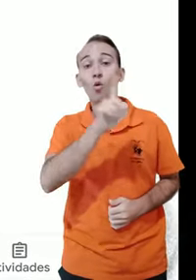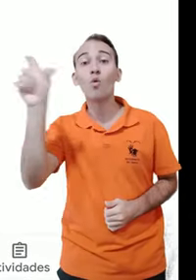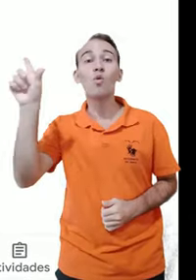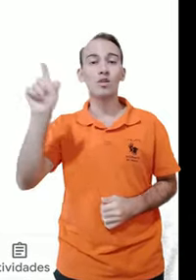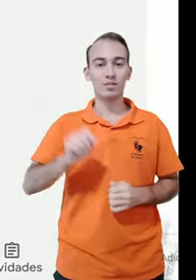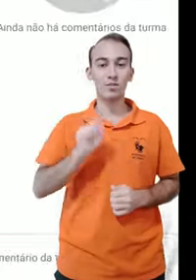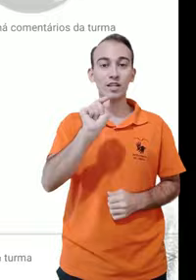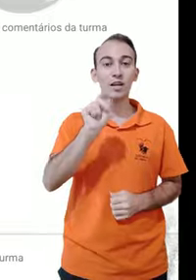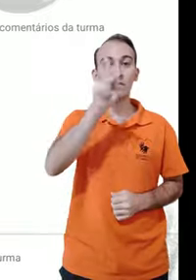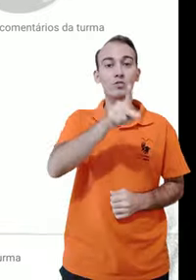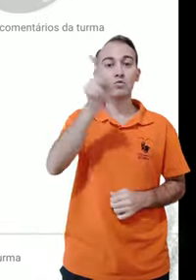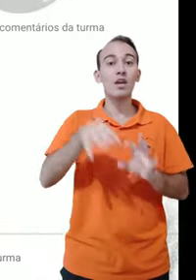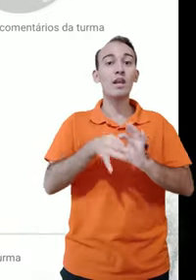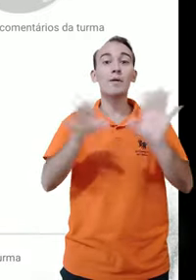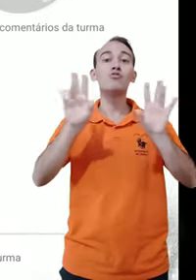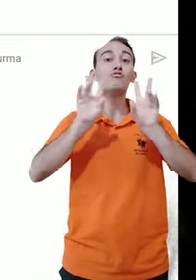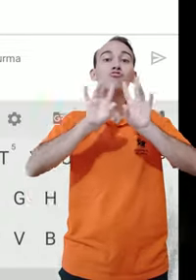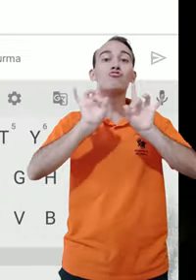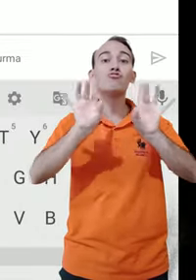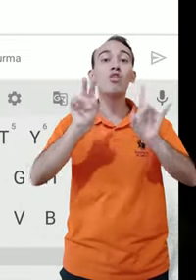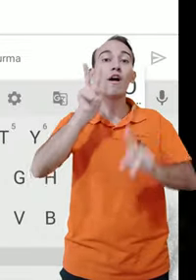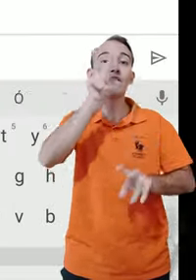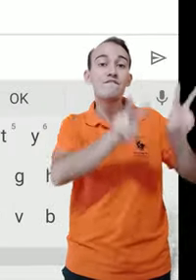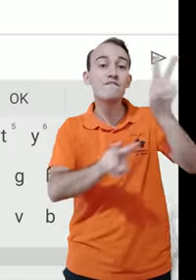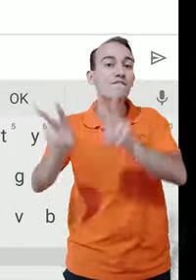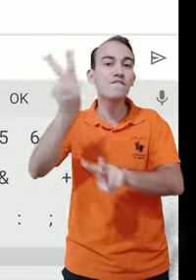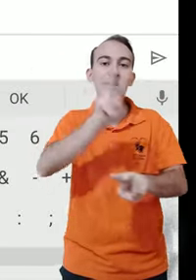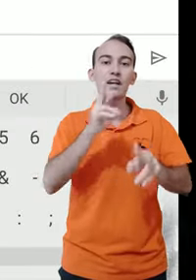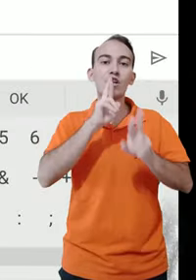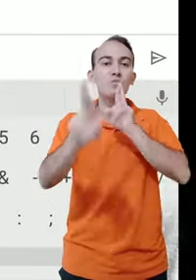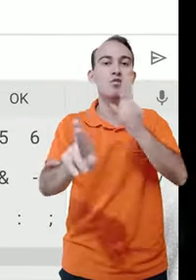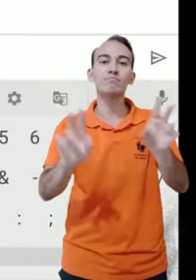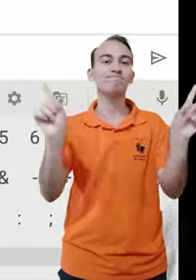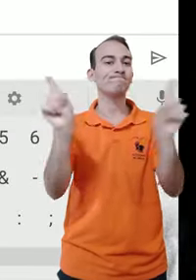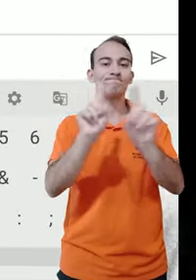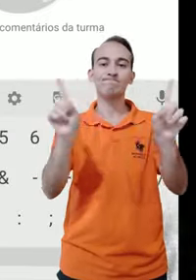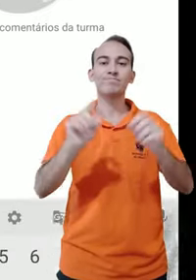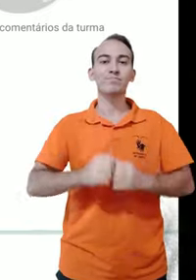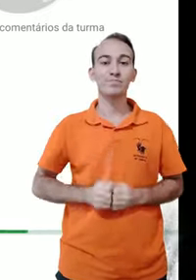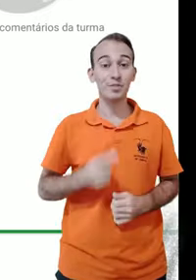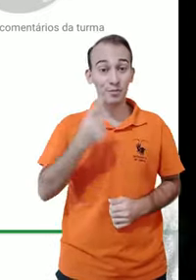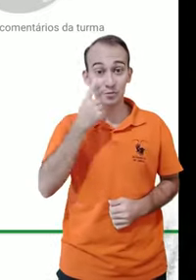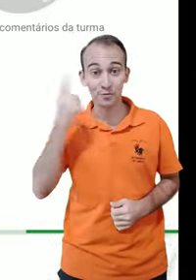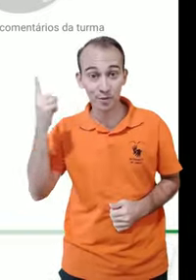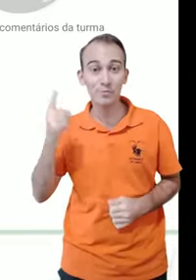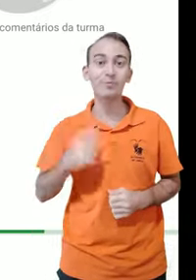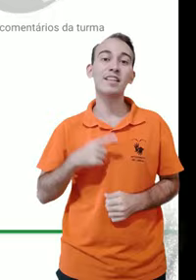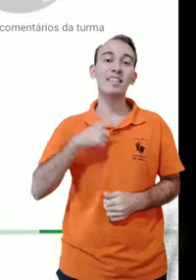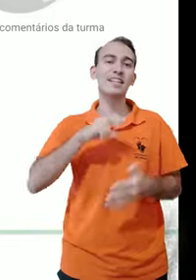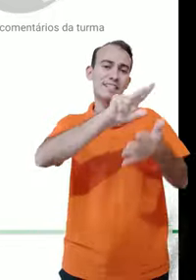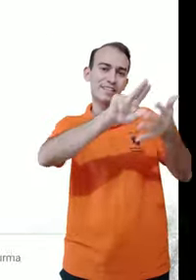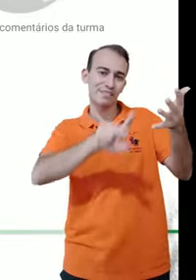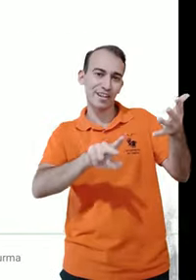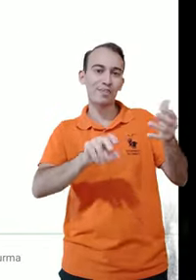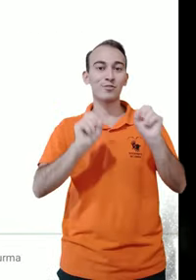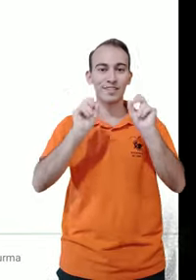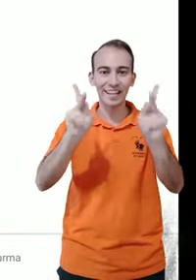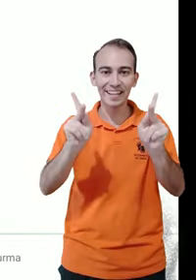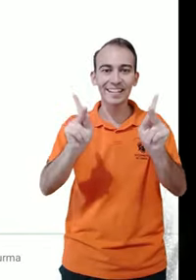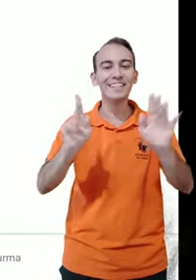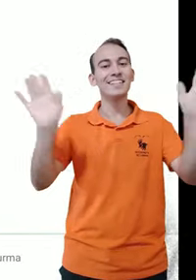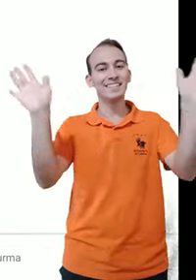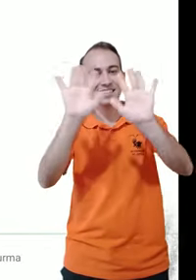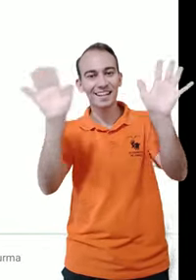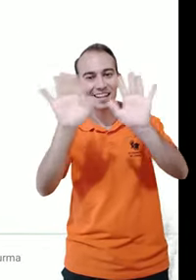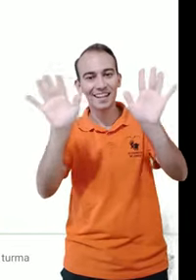apenas visualizar e comentar as postagens do professor e agora que conhecemos os tipos de mural você já sabe quais são as